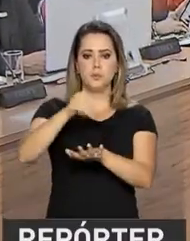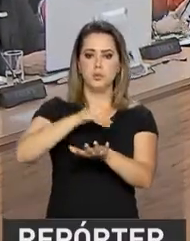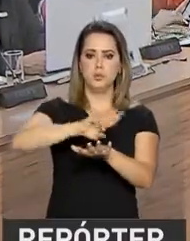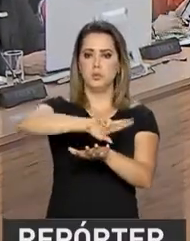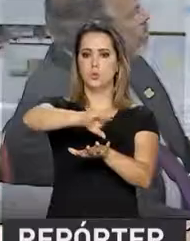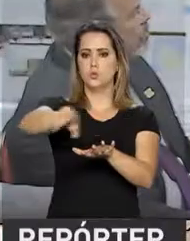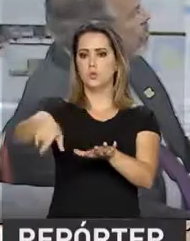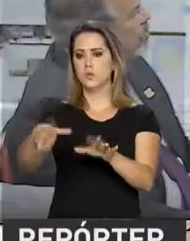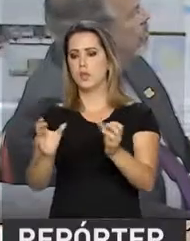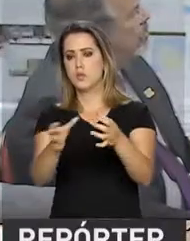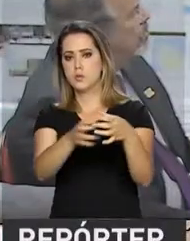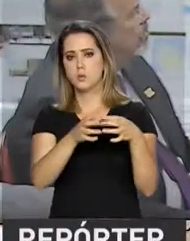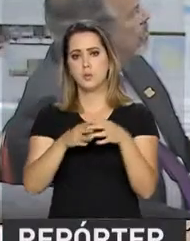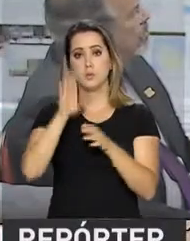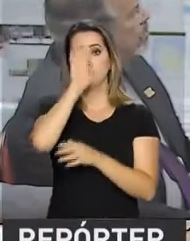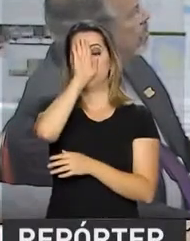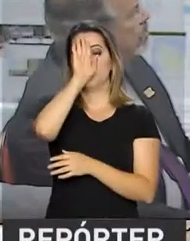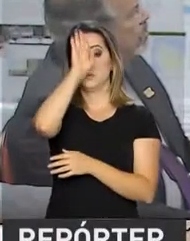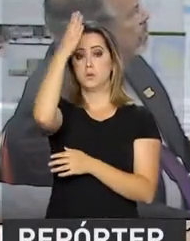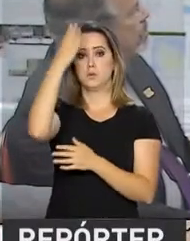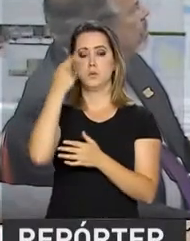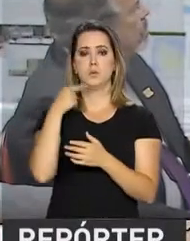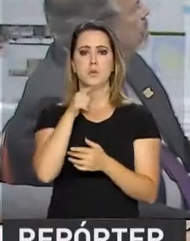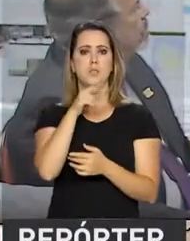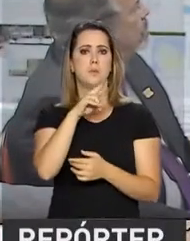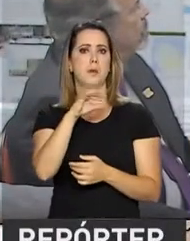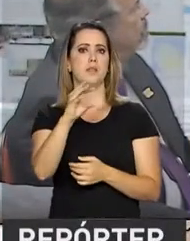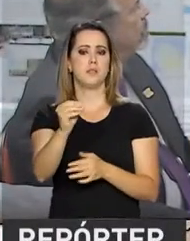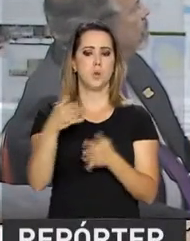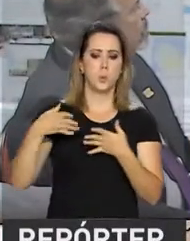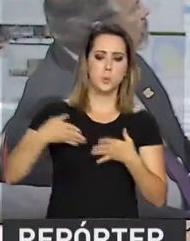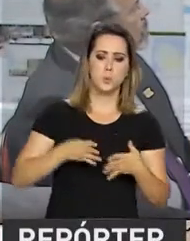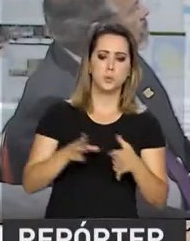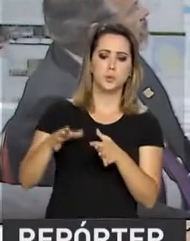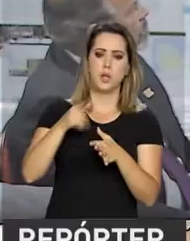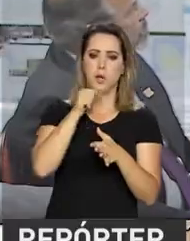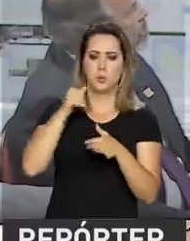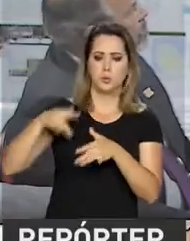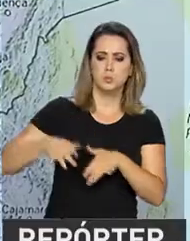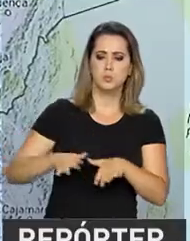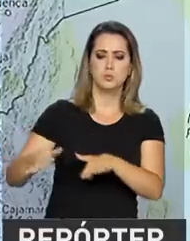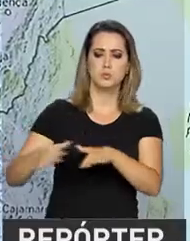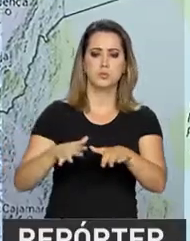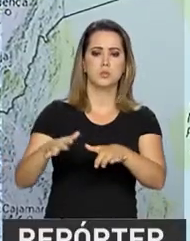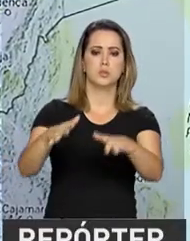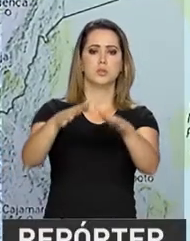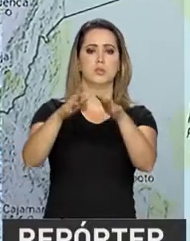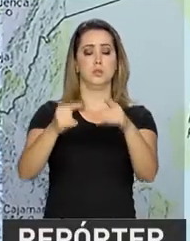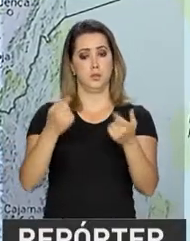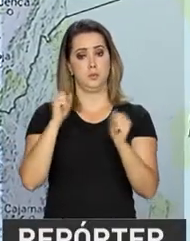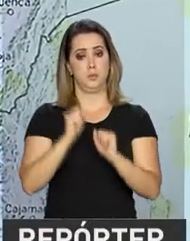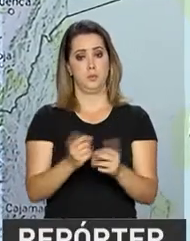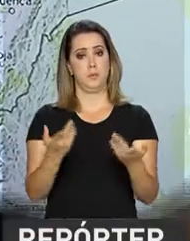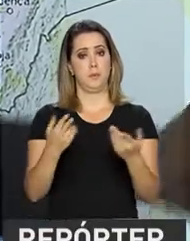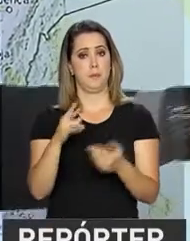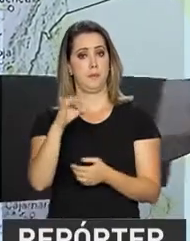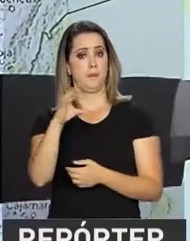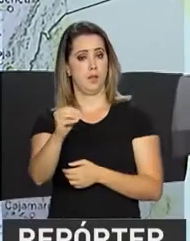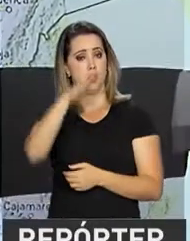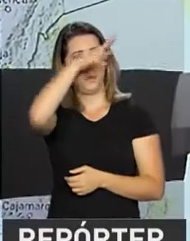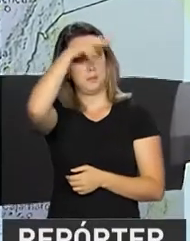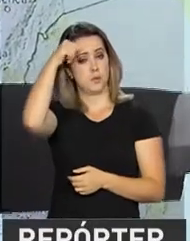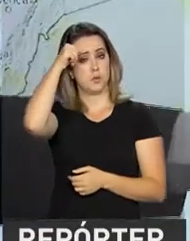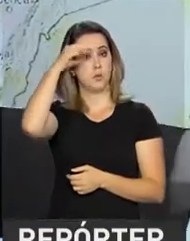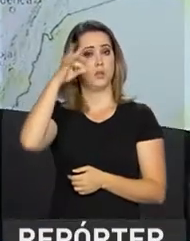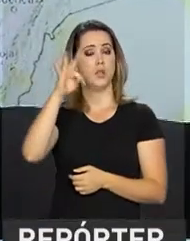diversos órgãos sobre os principais afluentes que compõem as grandes bacias hidrográficas da região, como os rios